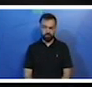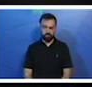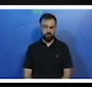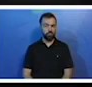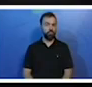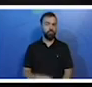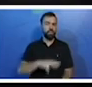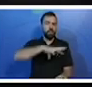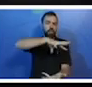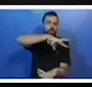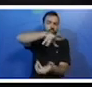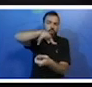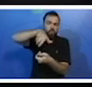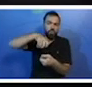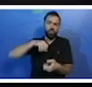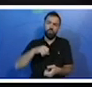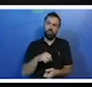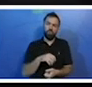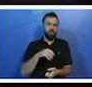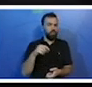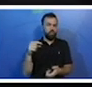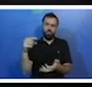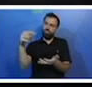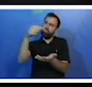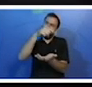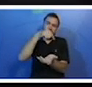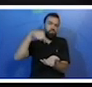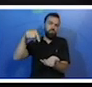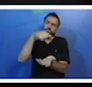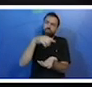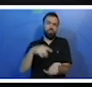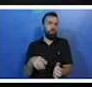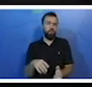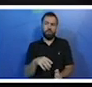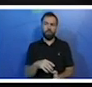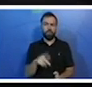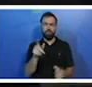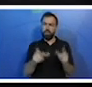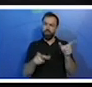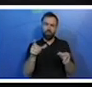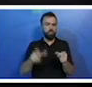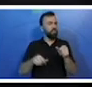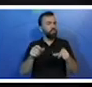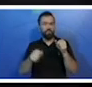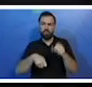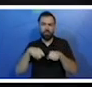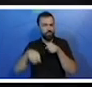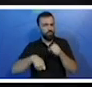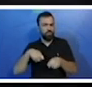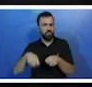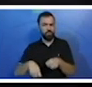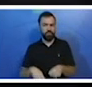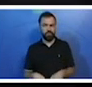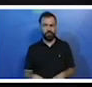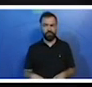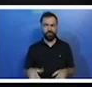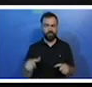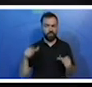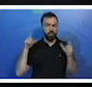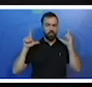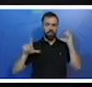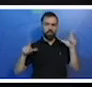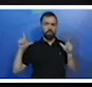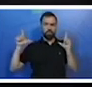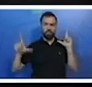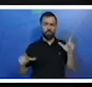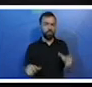mundo todo, na forma de lazer ou na forma de esportes, ou como meio de se locomover. Então, lembrando da nossa aula sobre lazer e